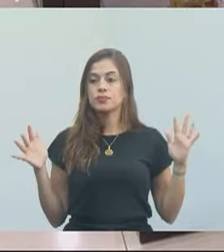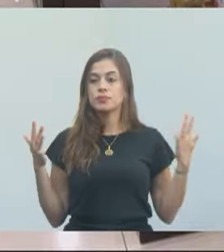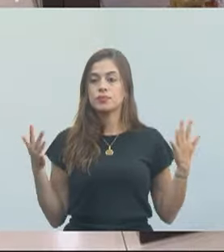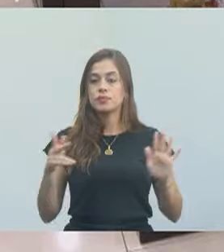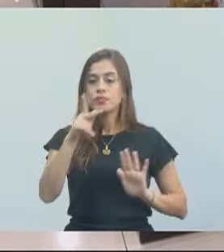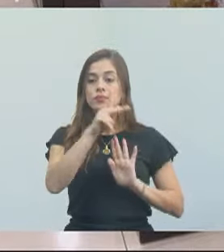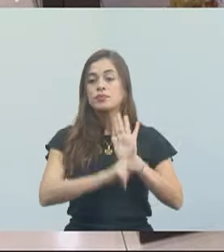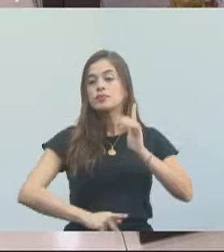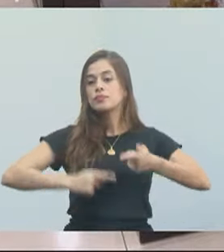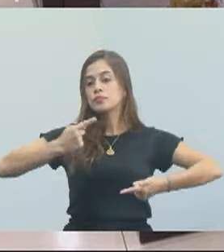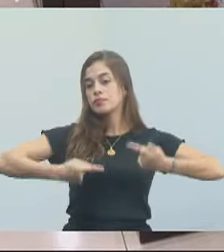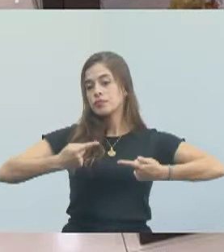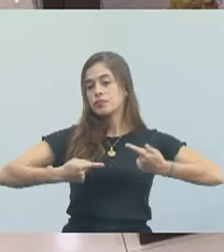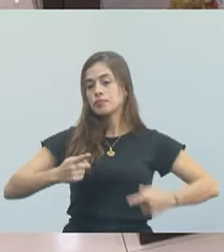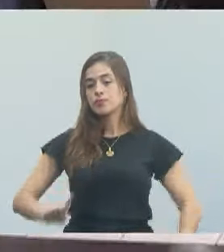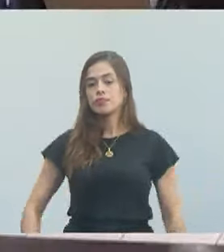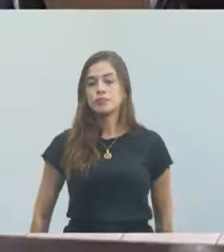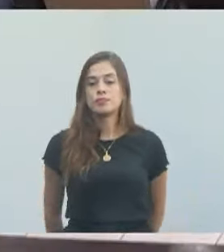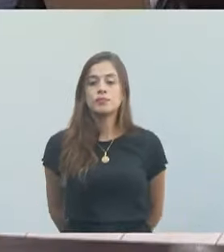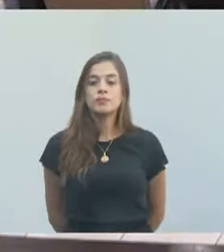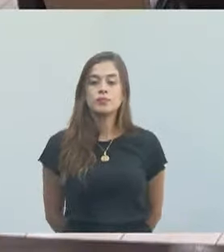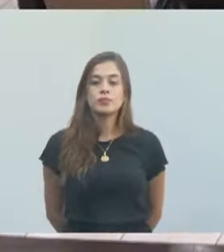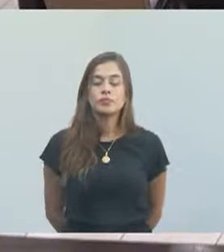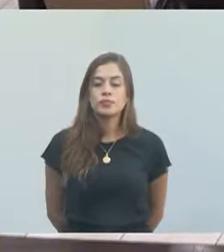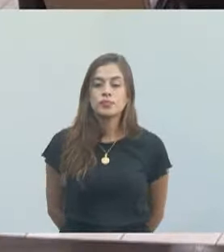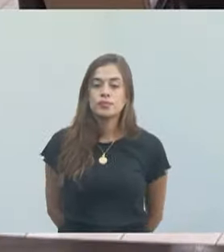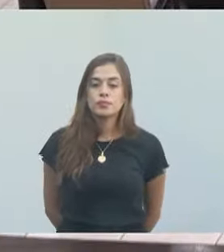O projeto continua em discussão.